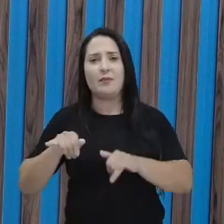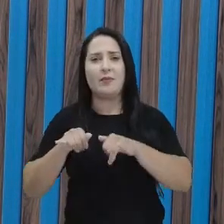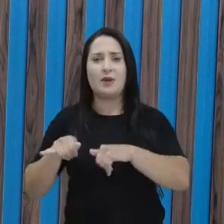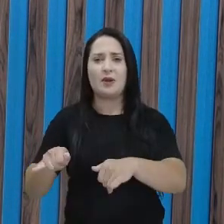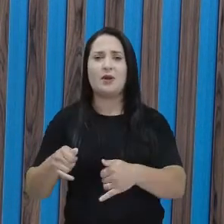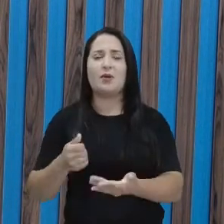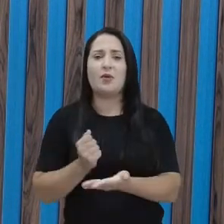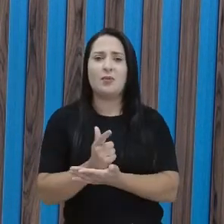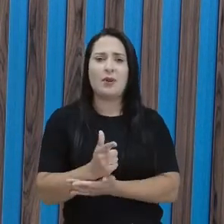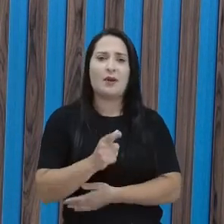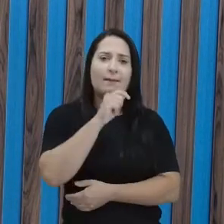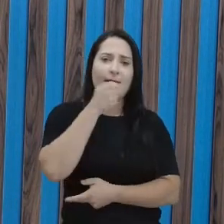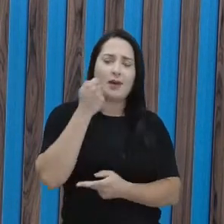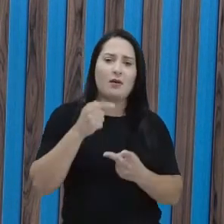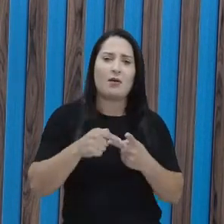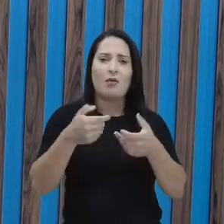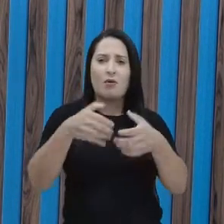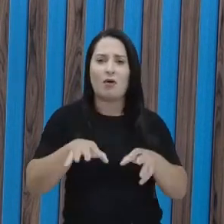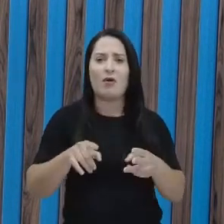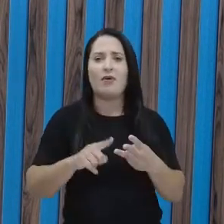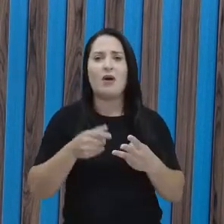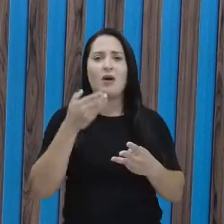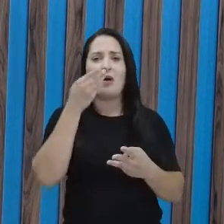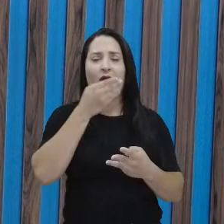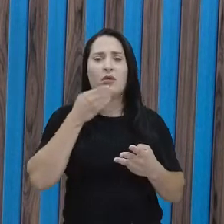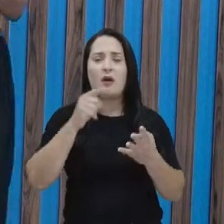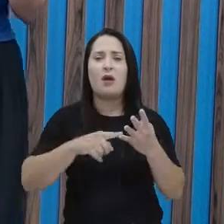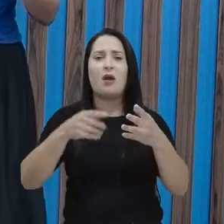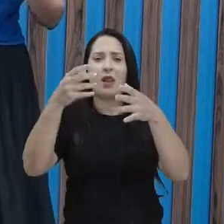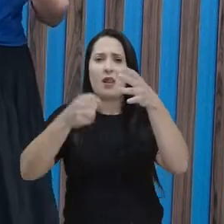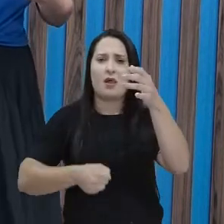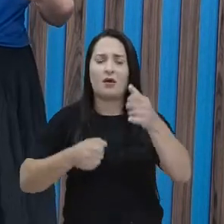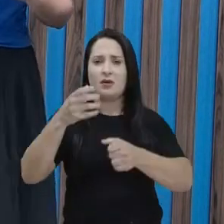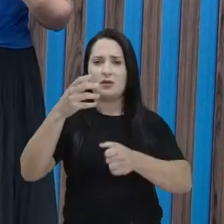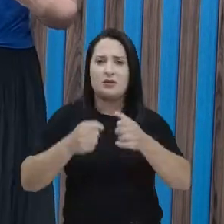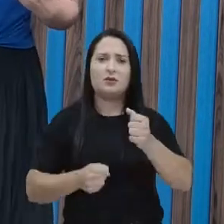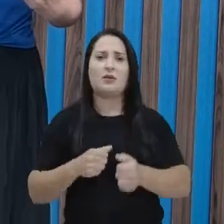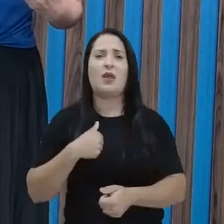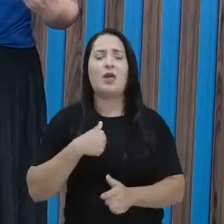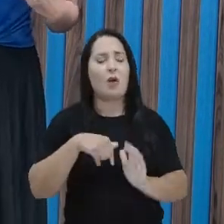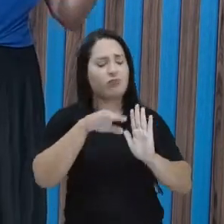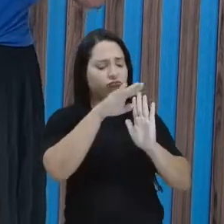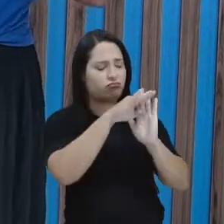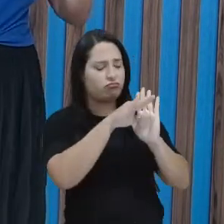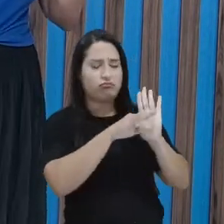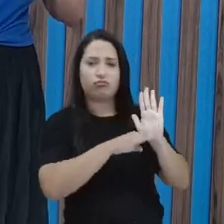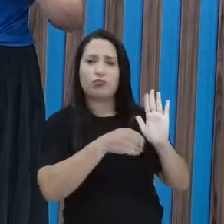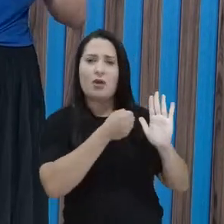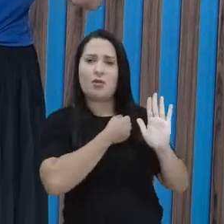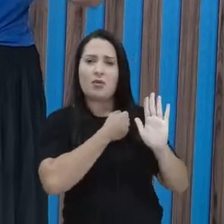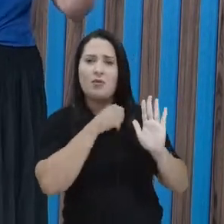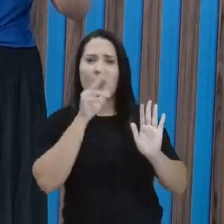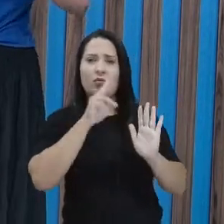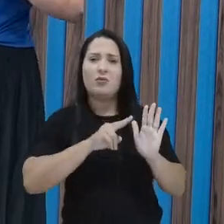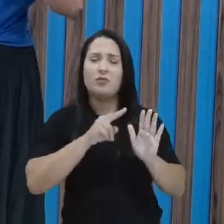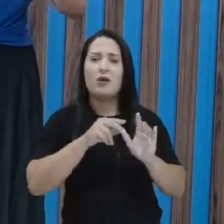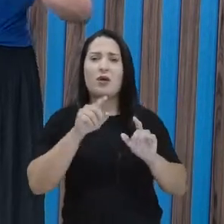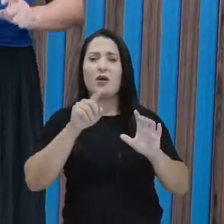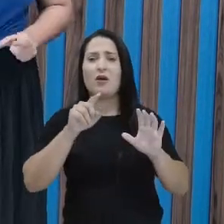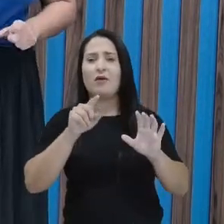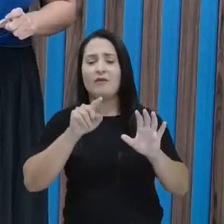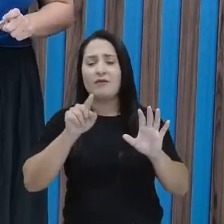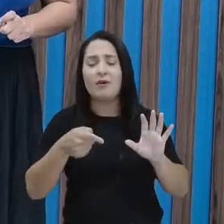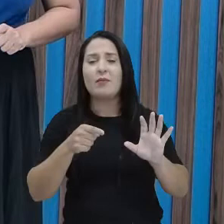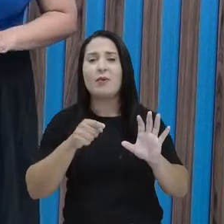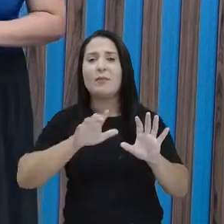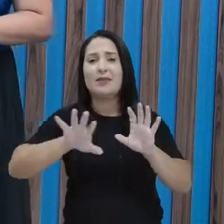comprei pão, ovos, açúcar e leite. Quando eu estou elencando, enumerando, eu uso a vírgula para separar os